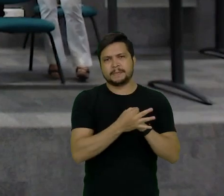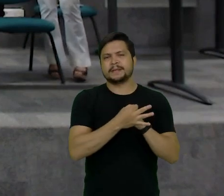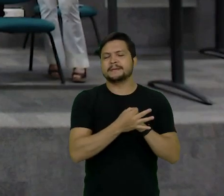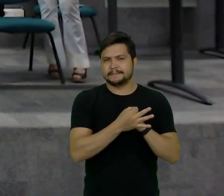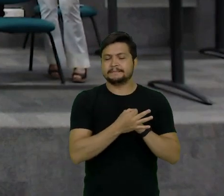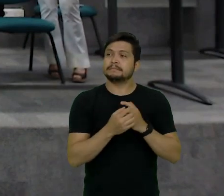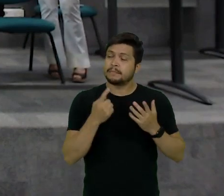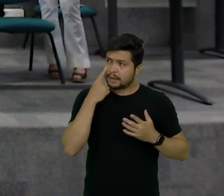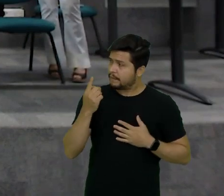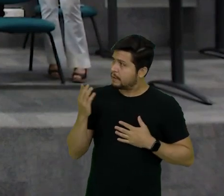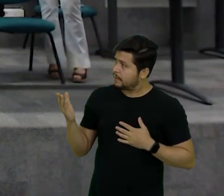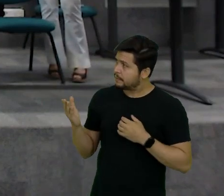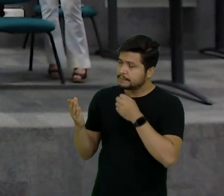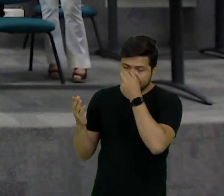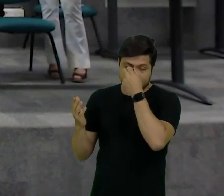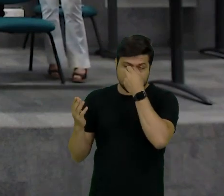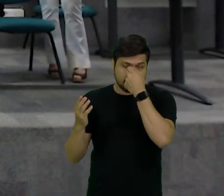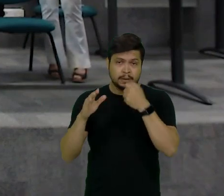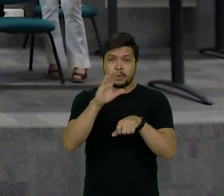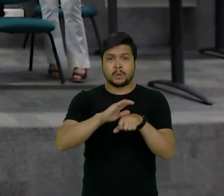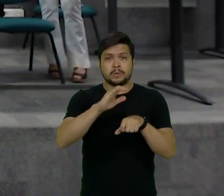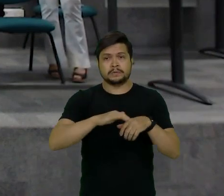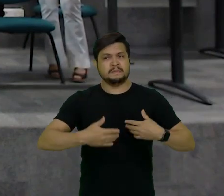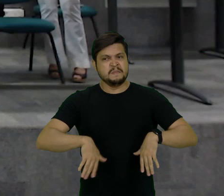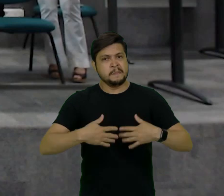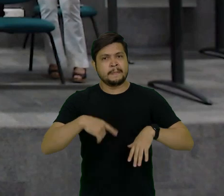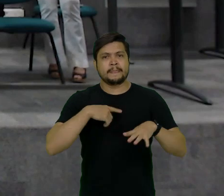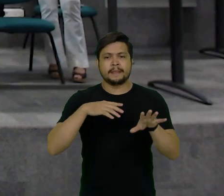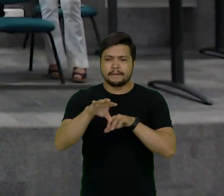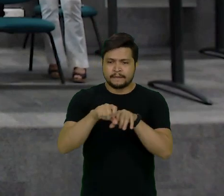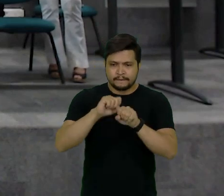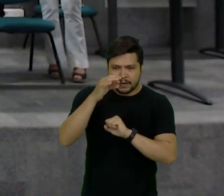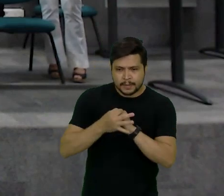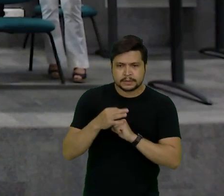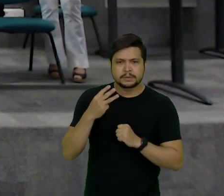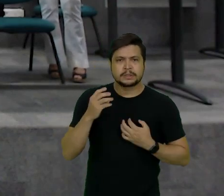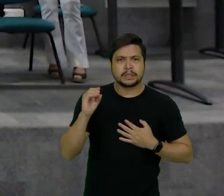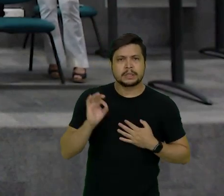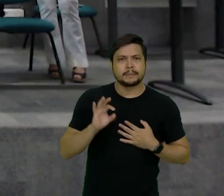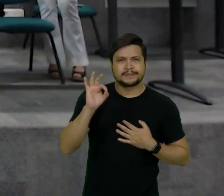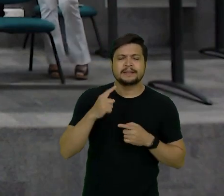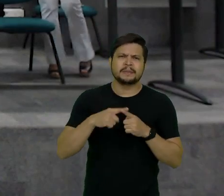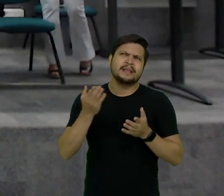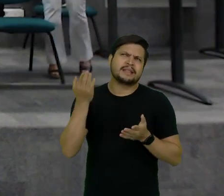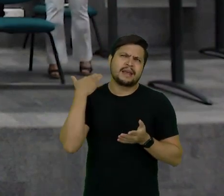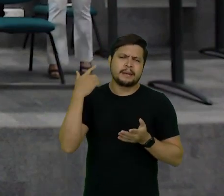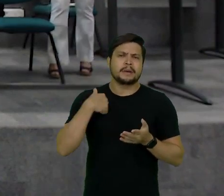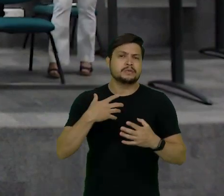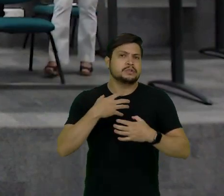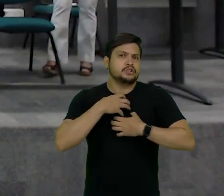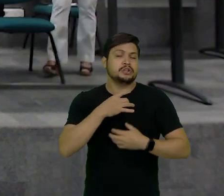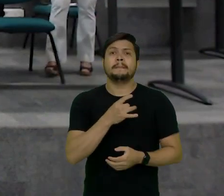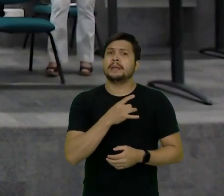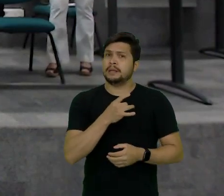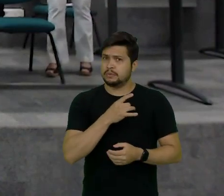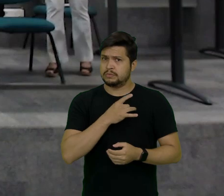uma das coisas que assim, a gente tem medo quando entra no curso de zootecnia, eu falo isso porque eu também tinha esse medo, era da gente terminar o curso e não ter um emprego,